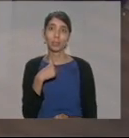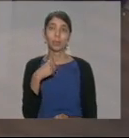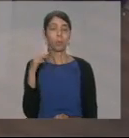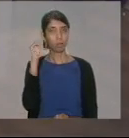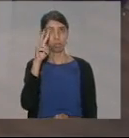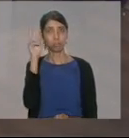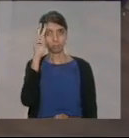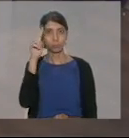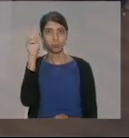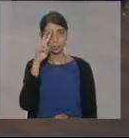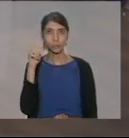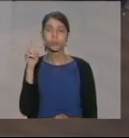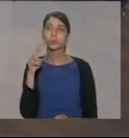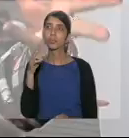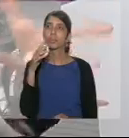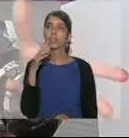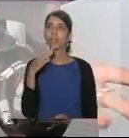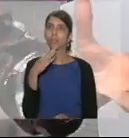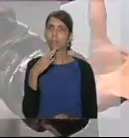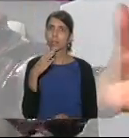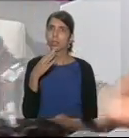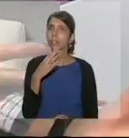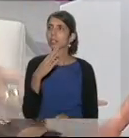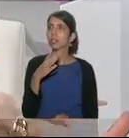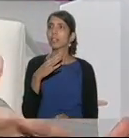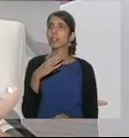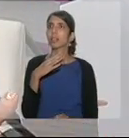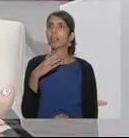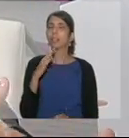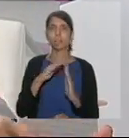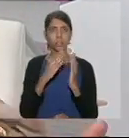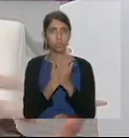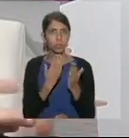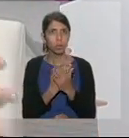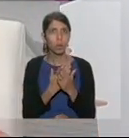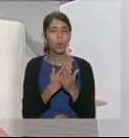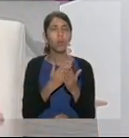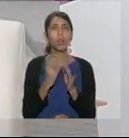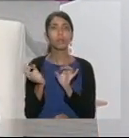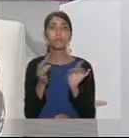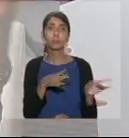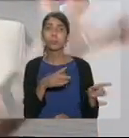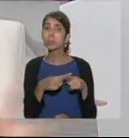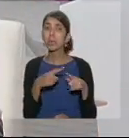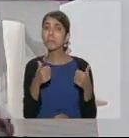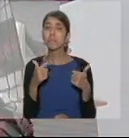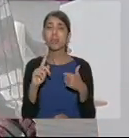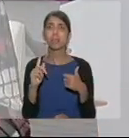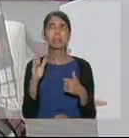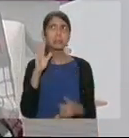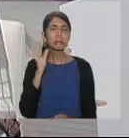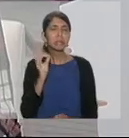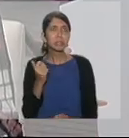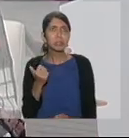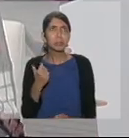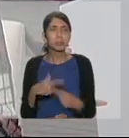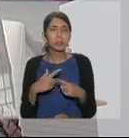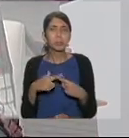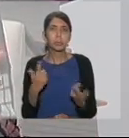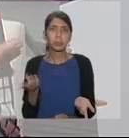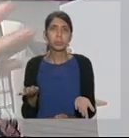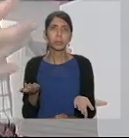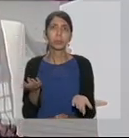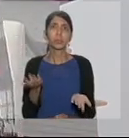me lembro de ter conhecidas que saíram do colégio que eu estava porque não estavam bem. E eu não entendia por que não está bem.